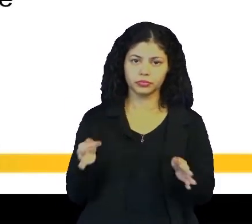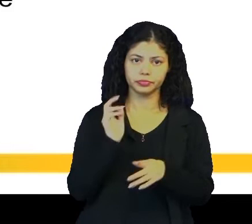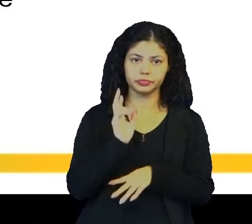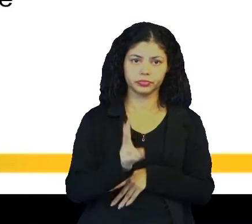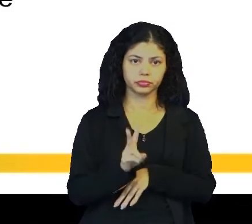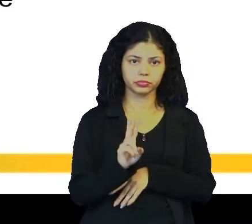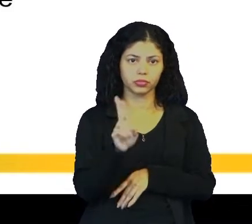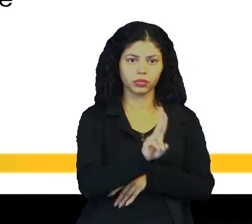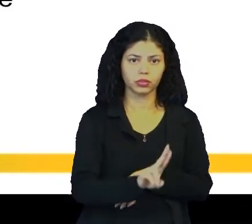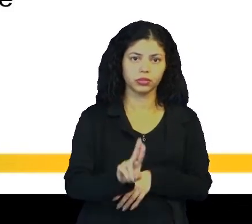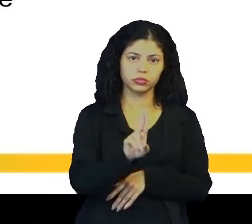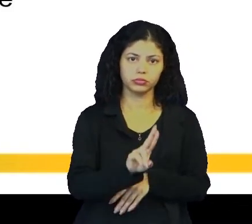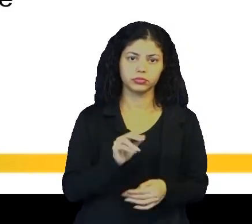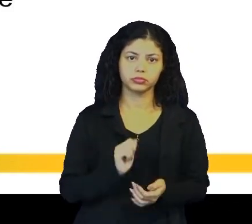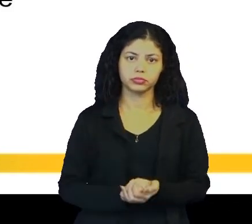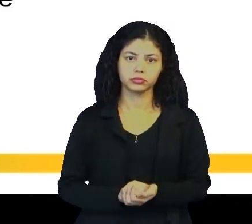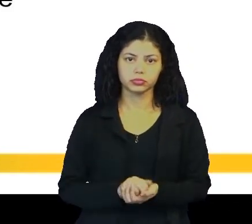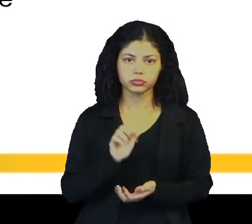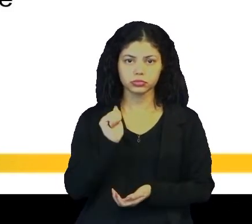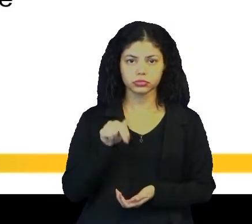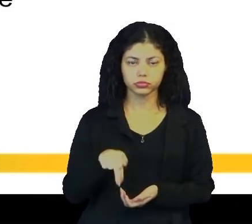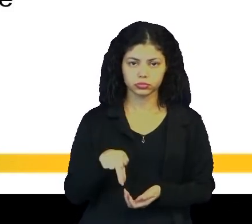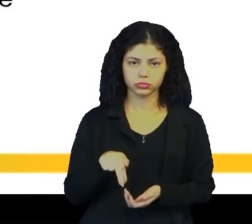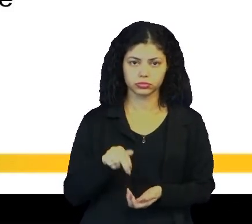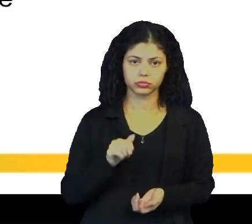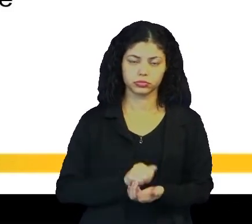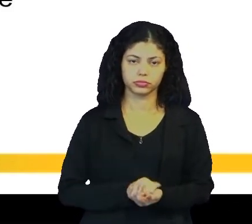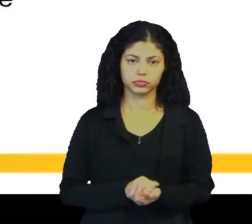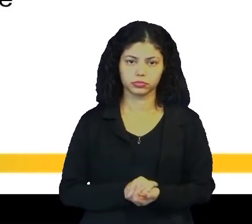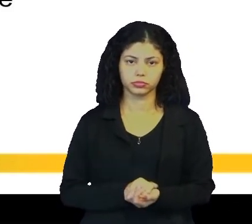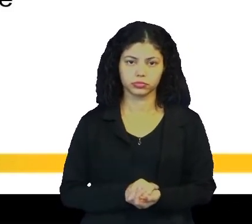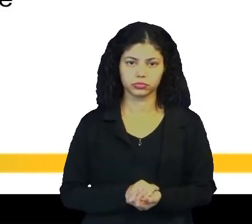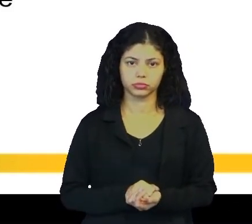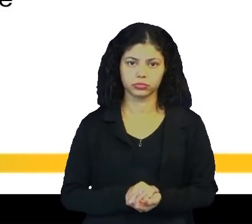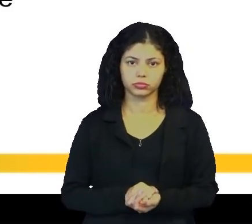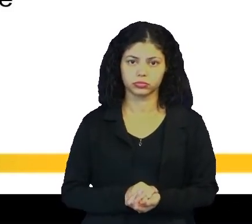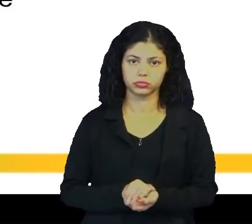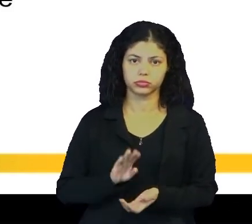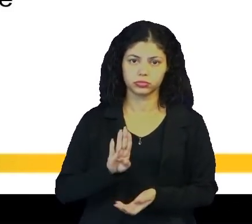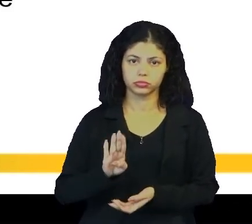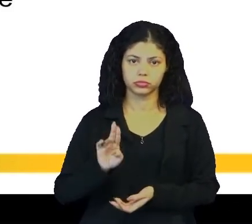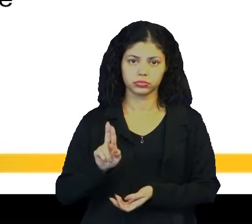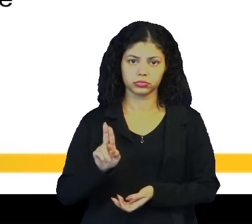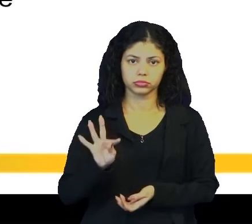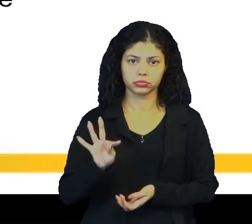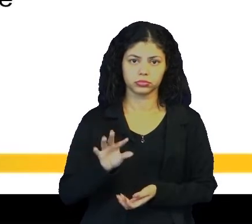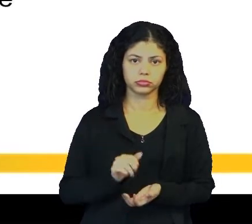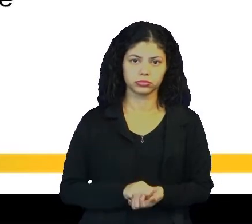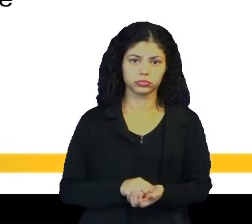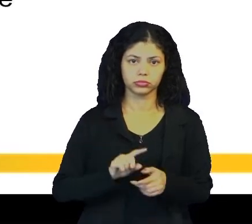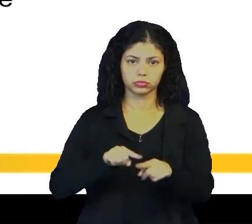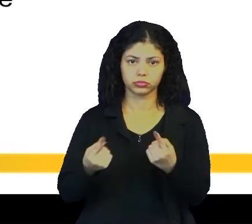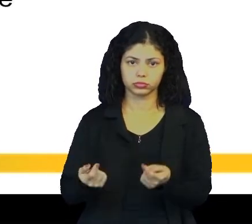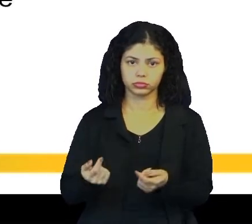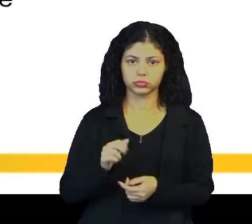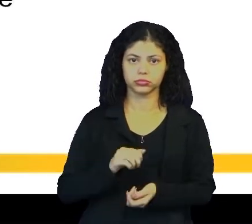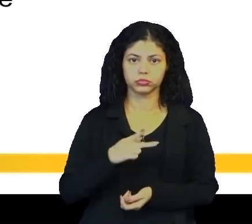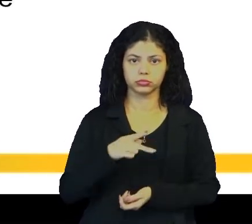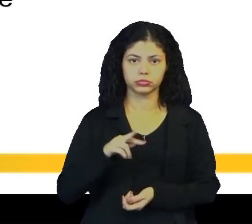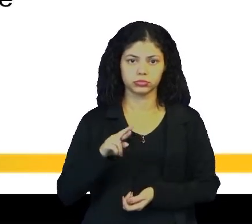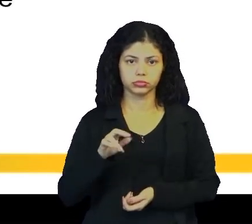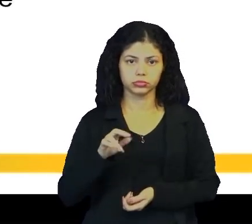mais utilizadas and, que é o e, para ligação, o but, que significa mas,